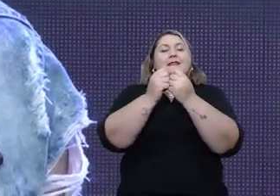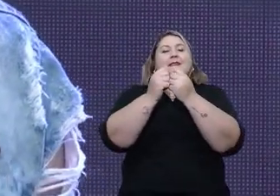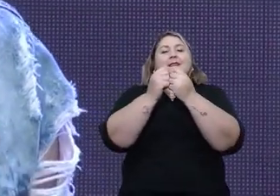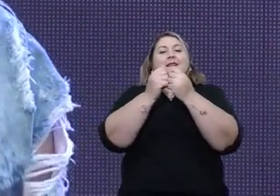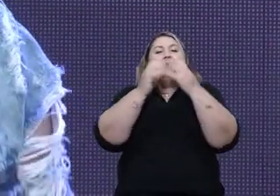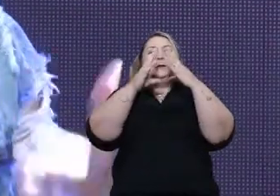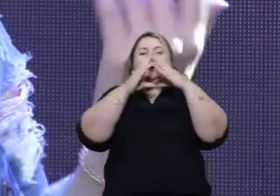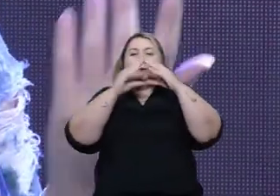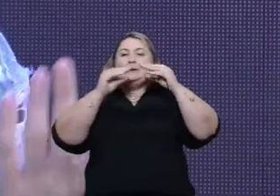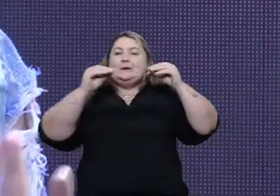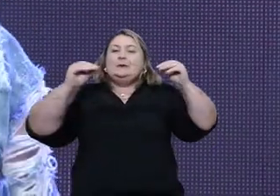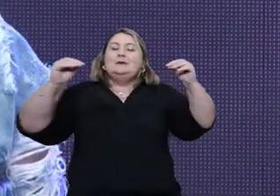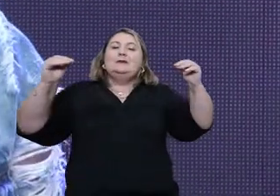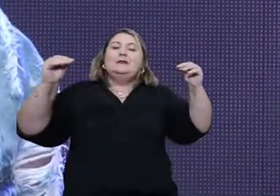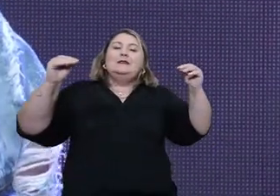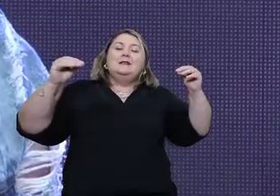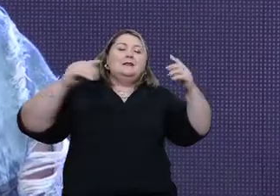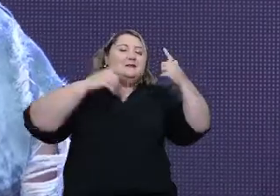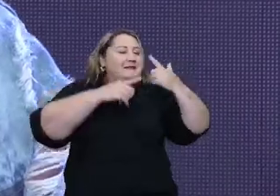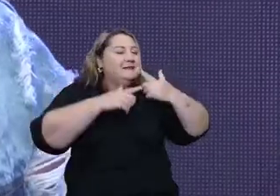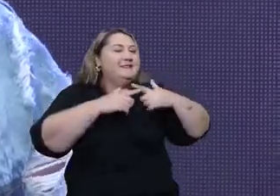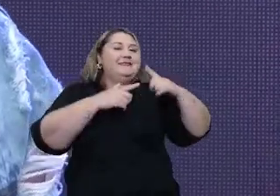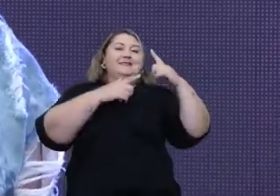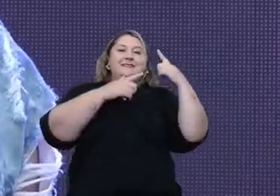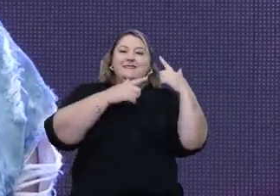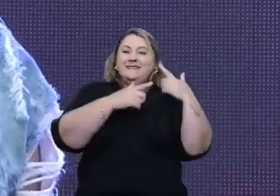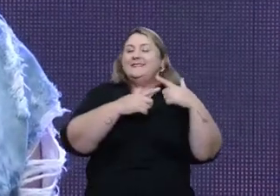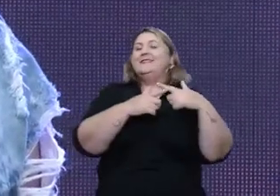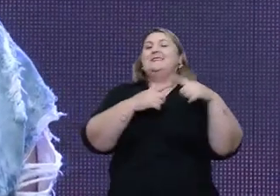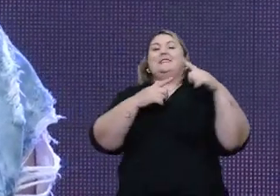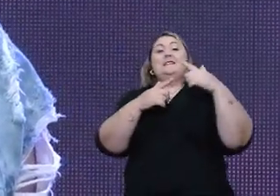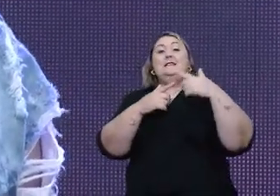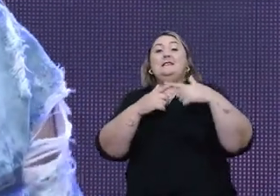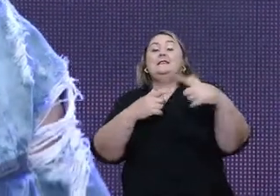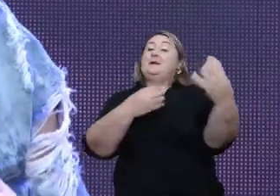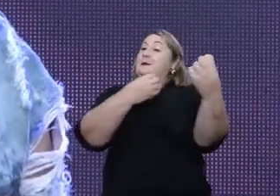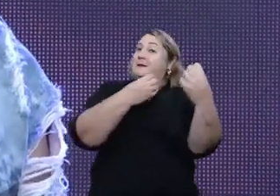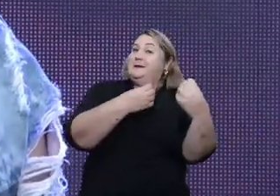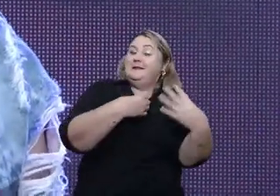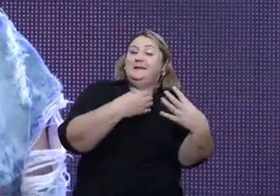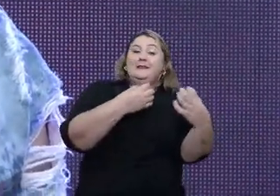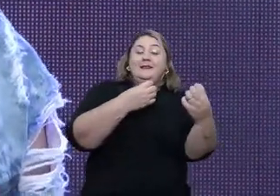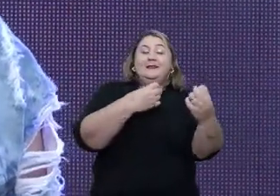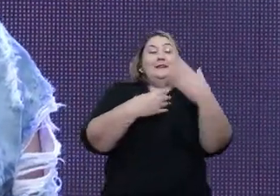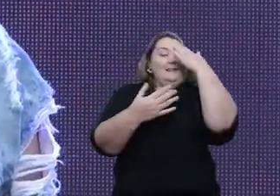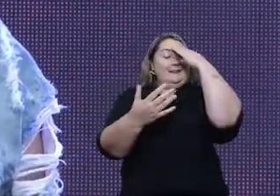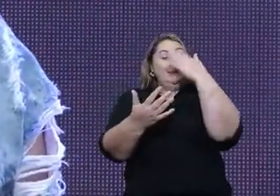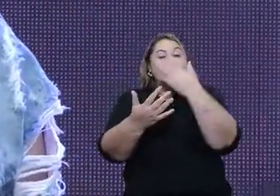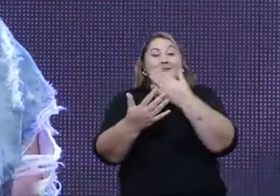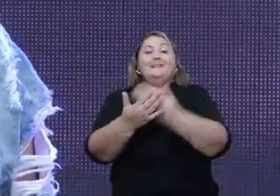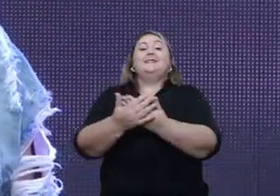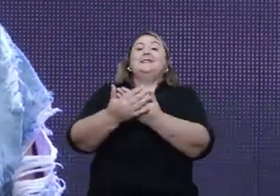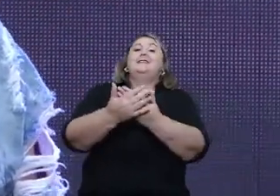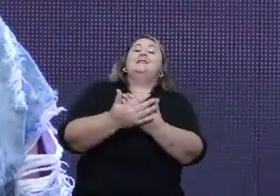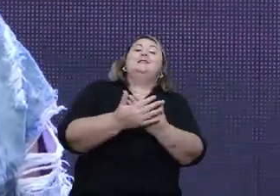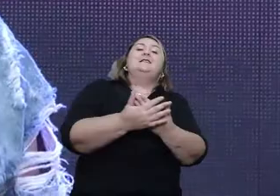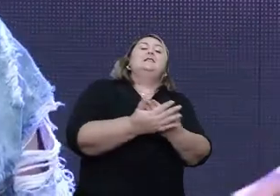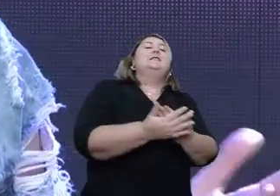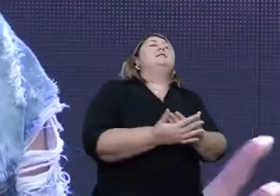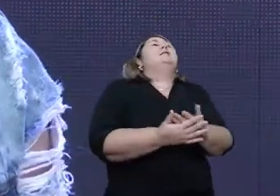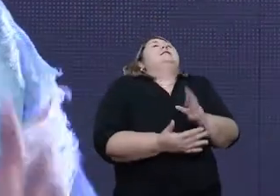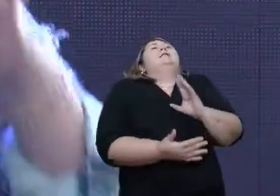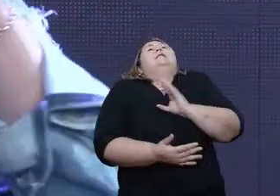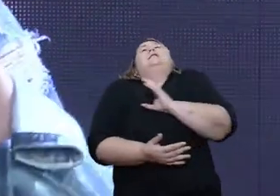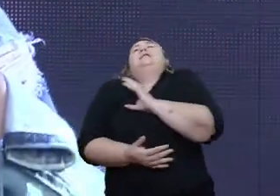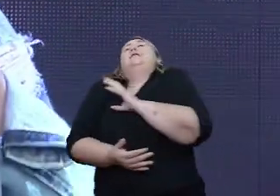estrutura, sara todas as feridas, me ensina a ter